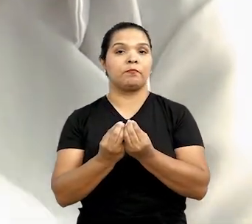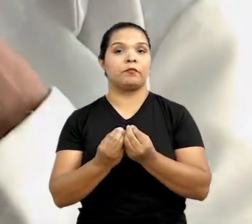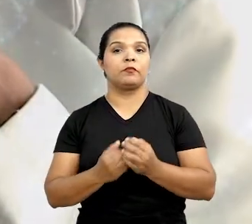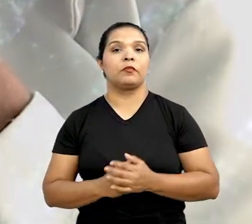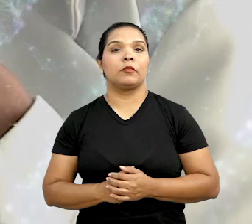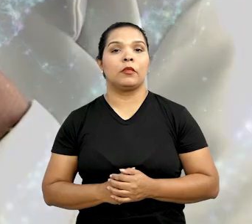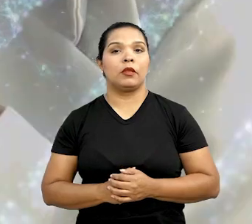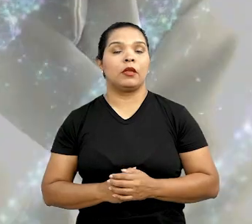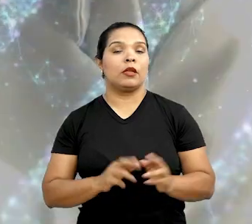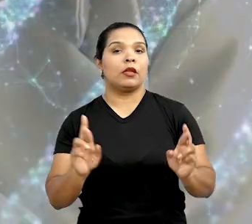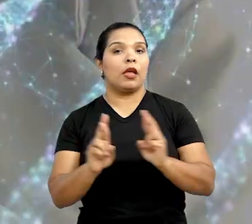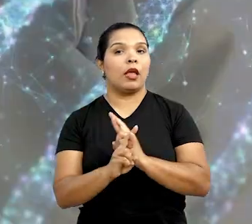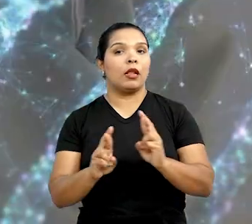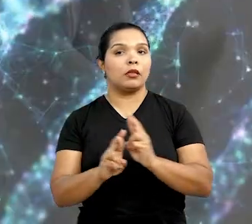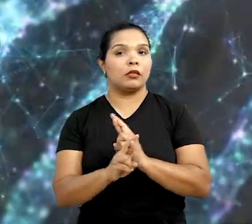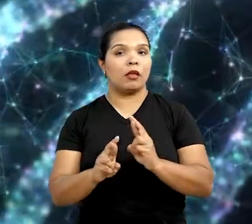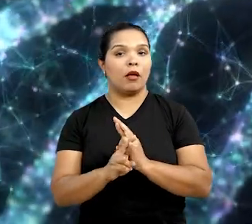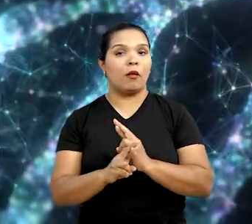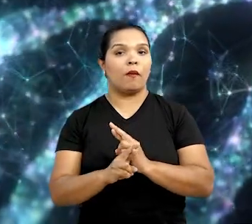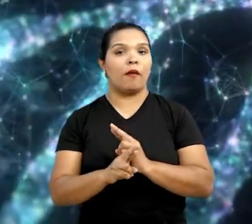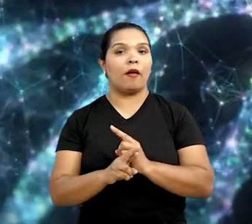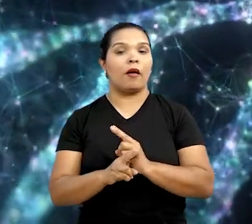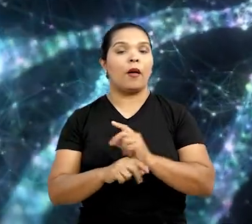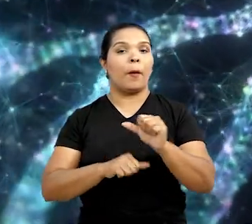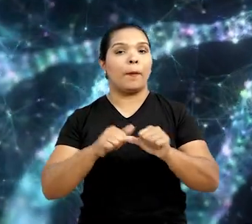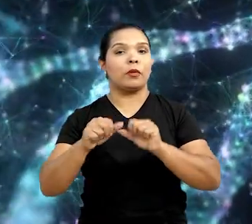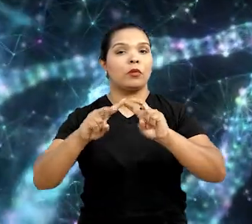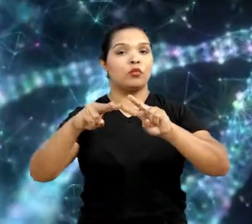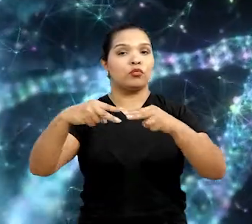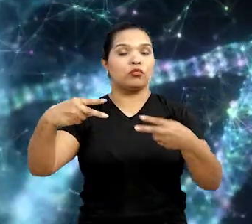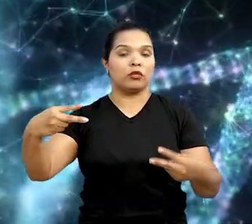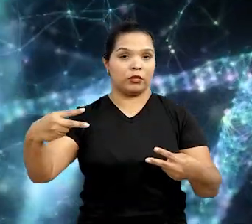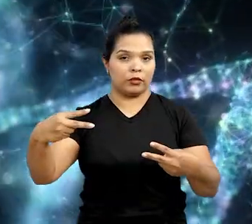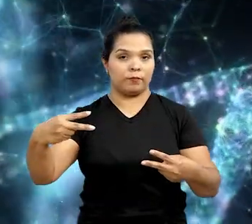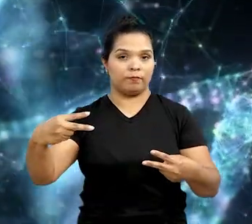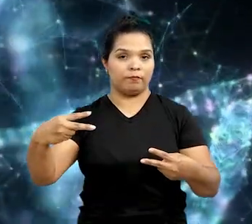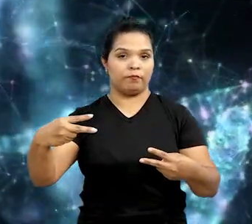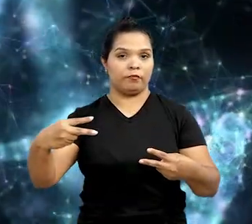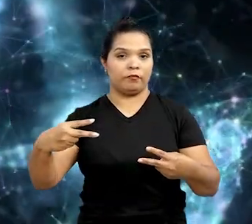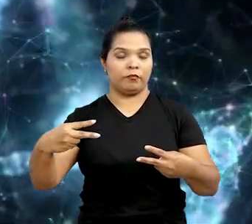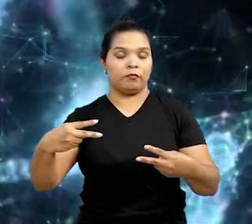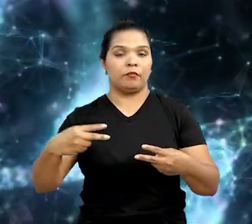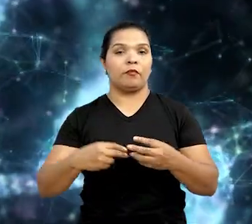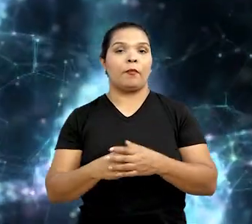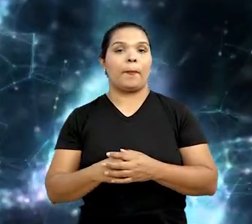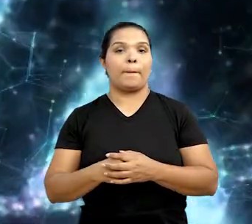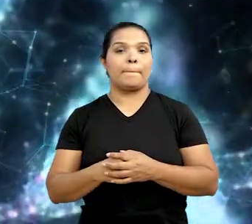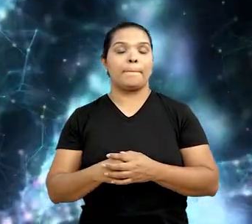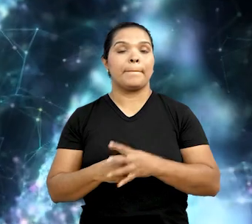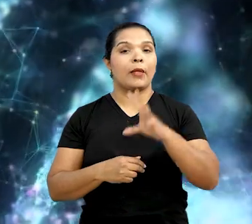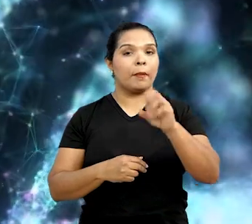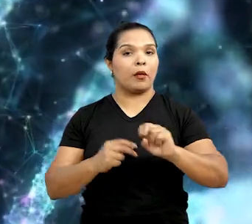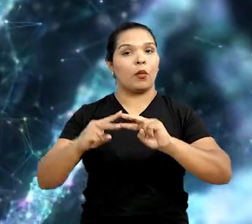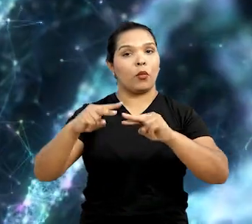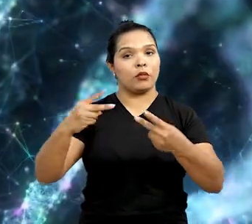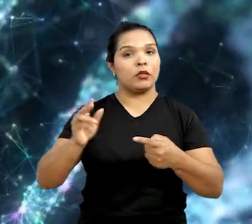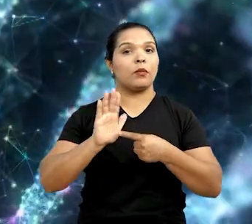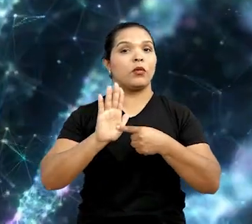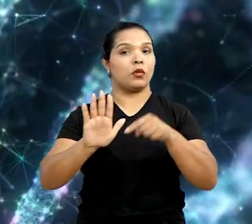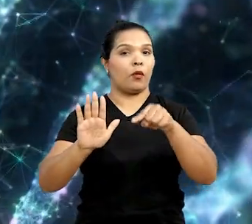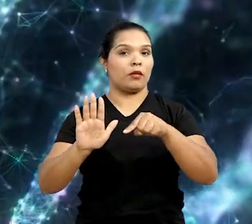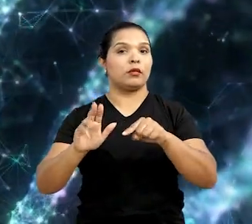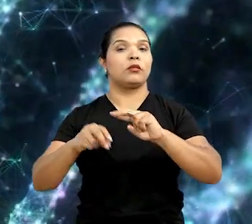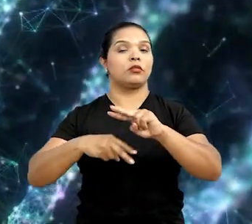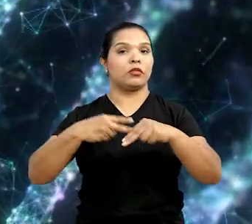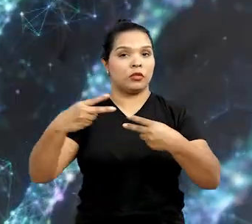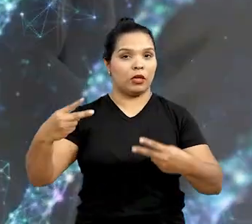5-mel-DMT, em relação a genes, modulando genes de plasticidade neural. Então a gente pegou alguns genes e mostrou, olha, esses